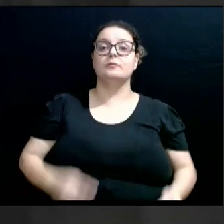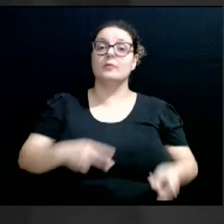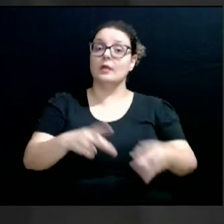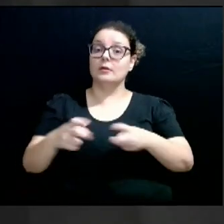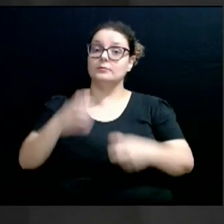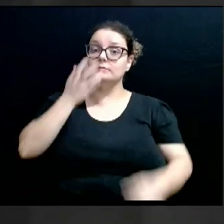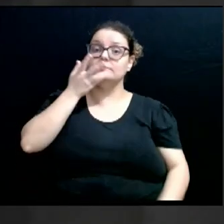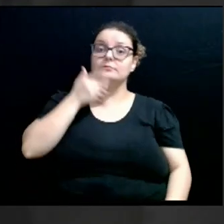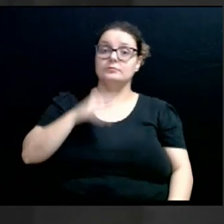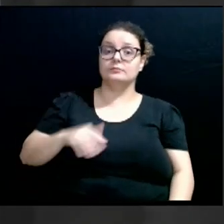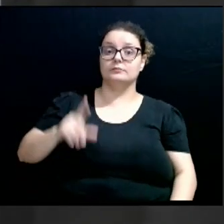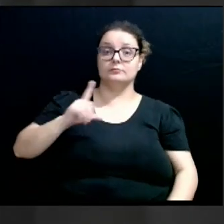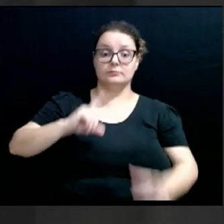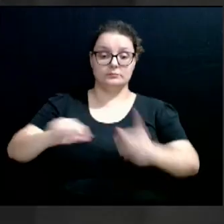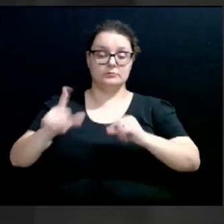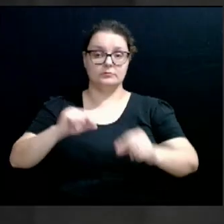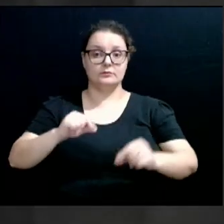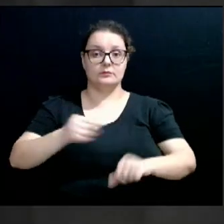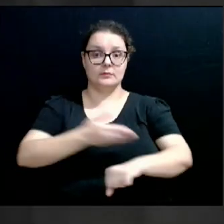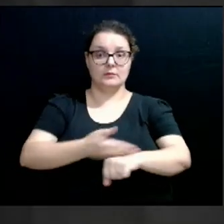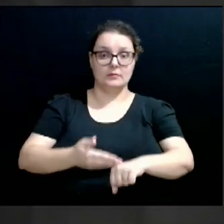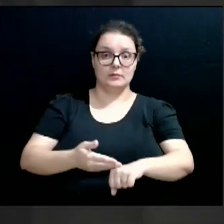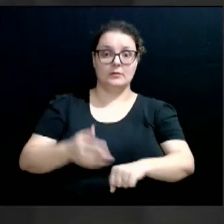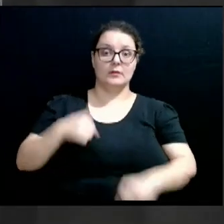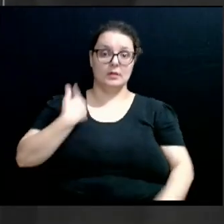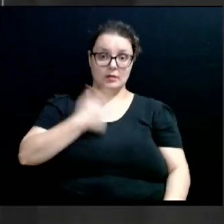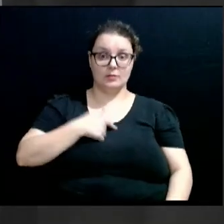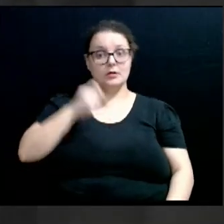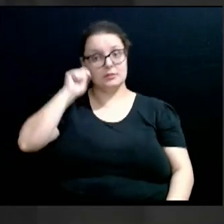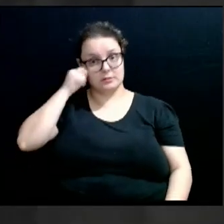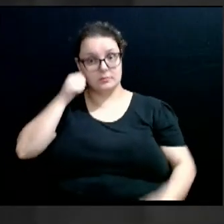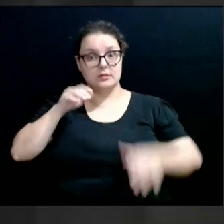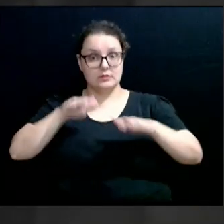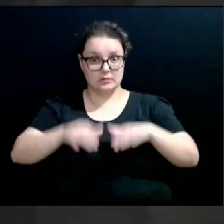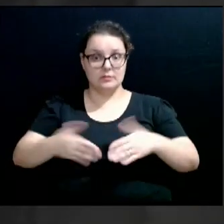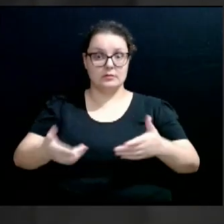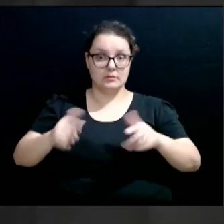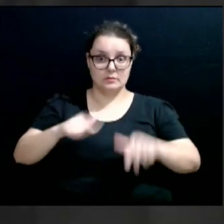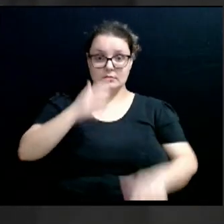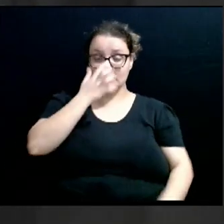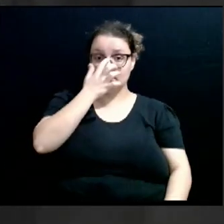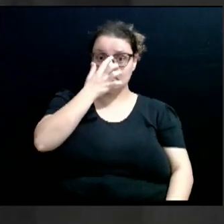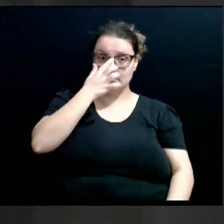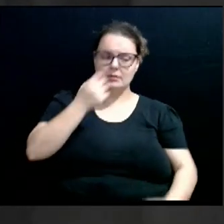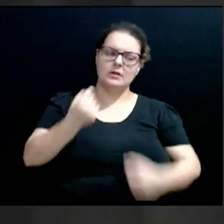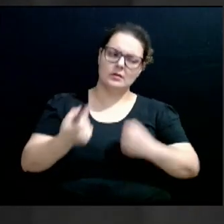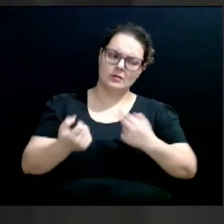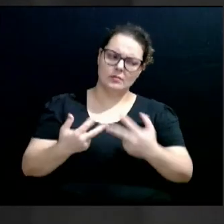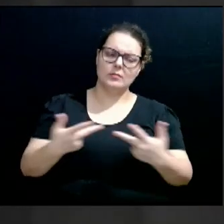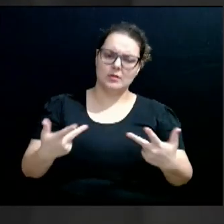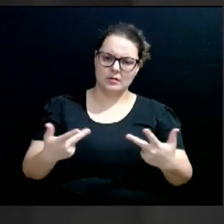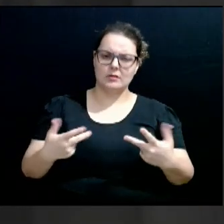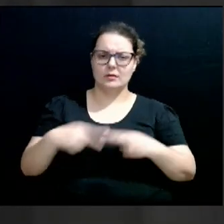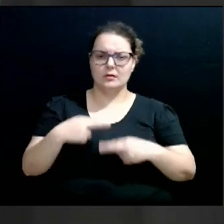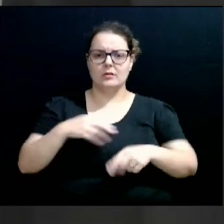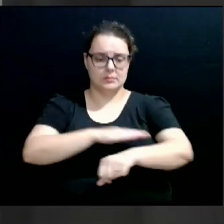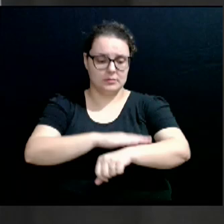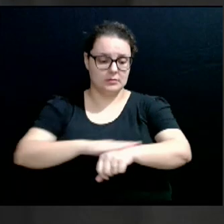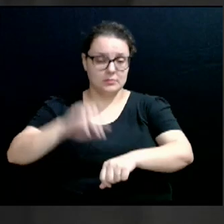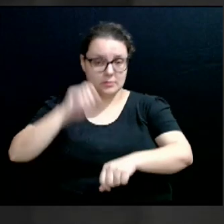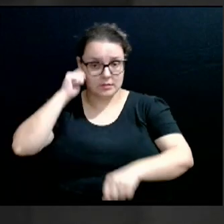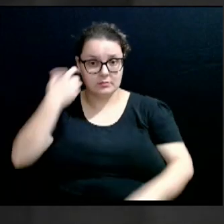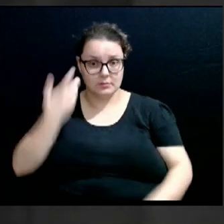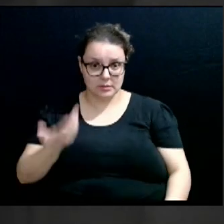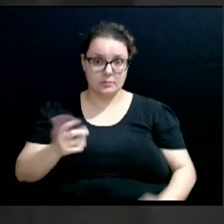crianças brancas, e nós íamos ficando ali naquele lugar, né, então eu pensava que alguma coisa tinha a ver com essa pele preta, né, então acho que